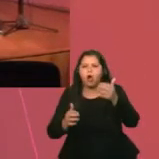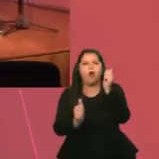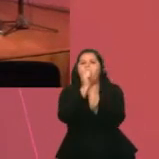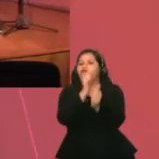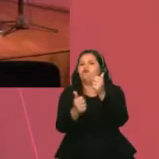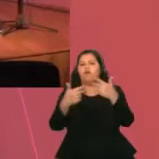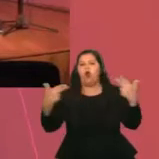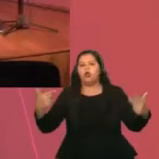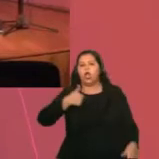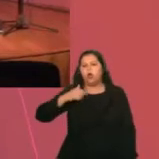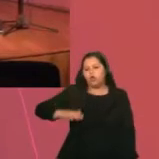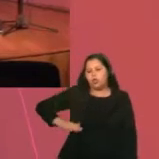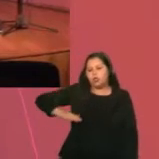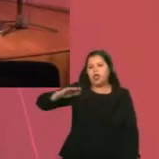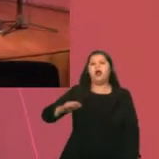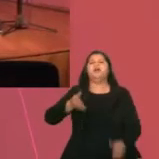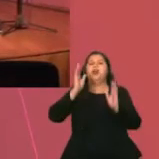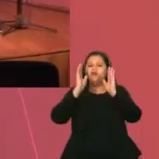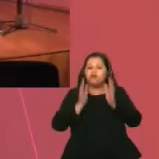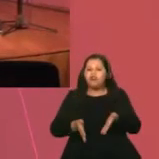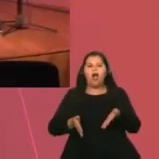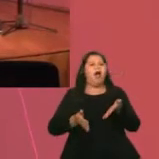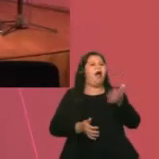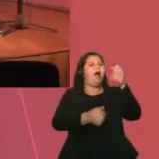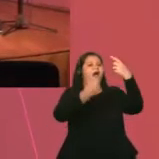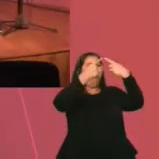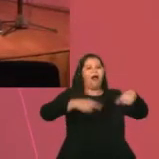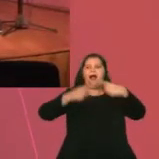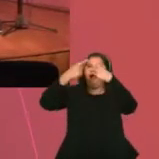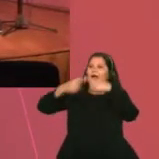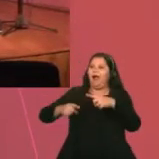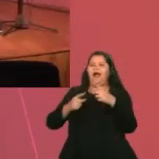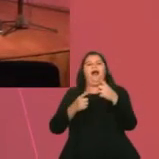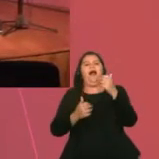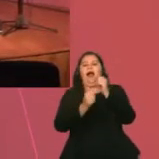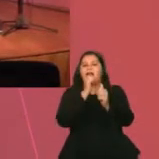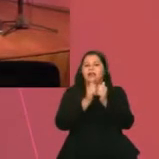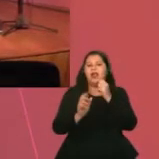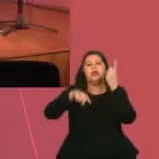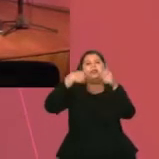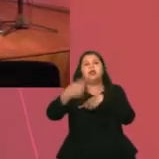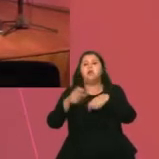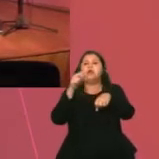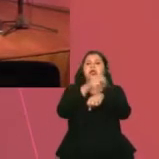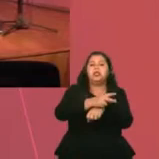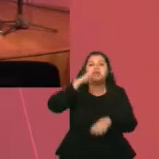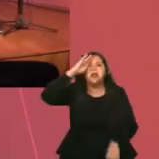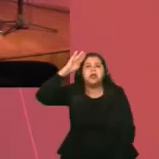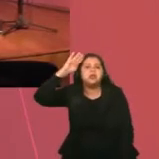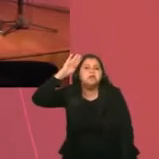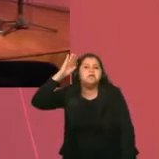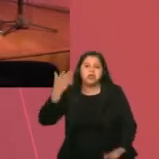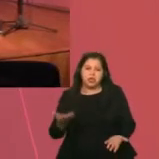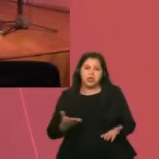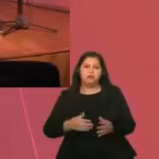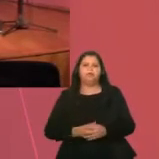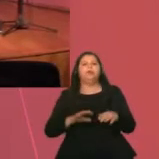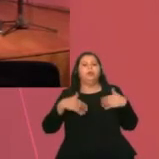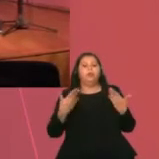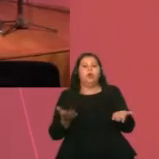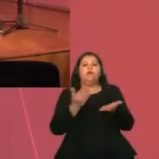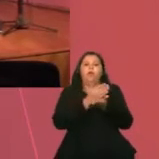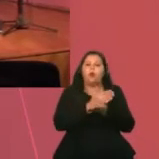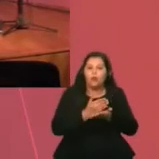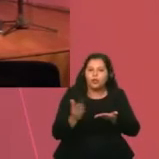que eu sou atleta me depois passei assim até Ó depois dessa brincadeira né então nós vamos então começar a nossa